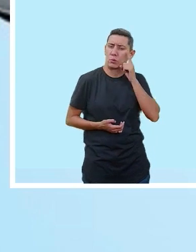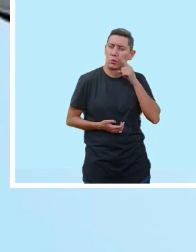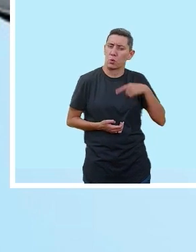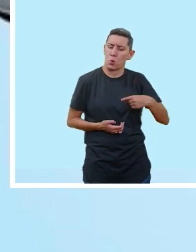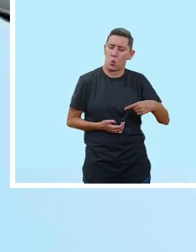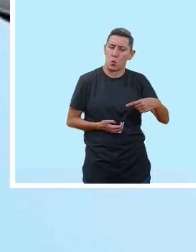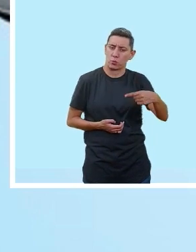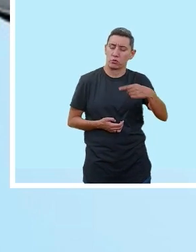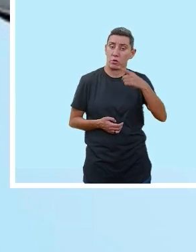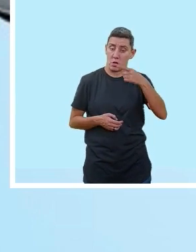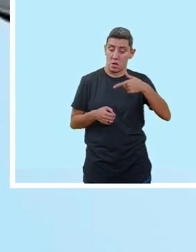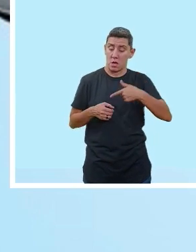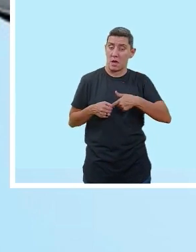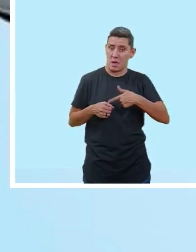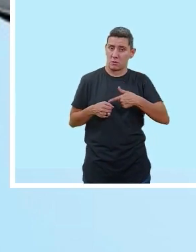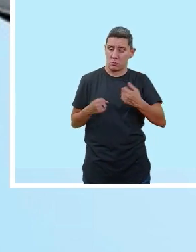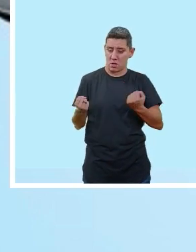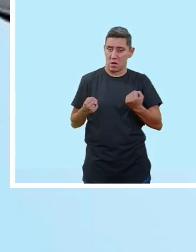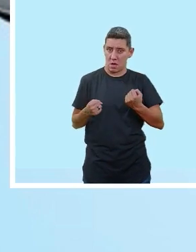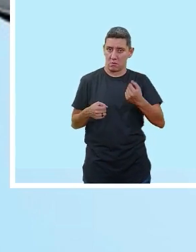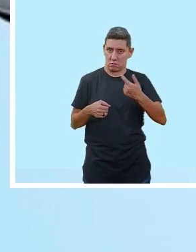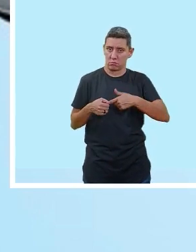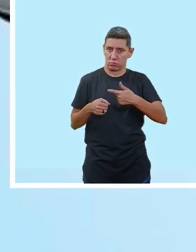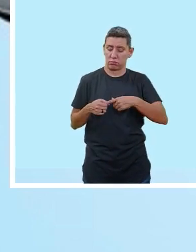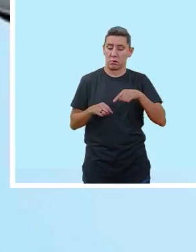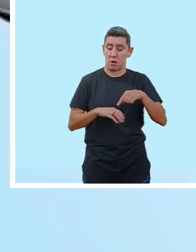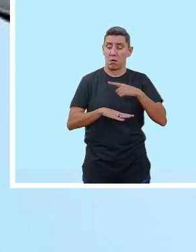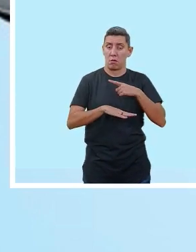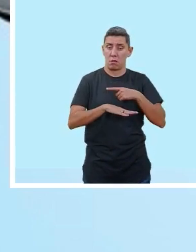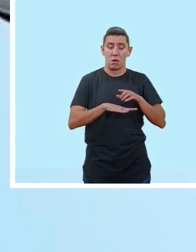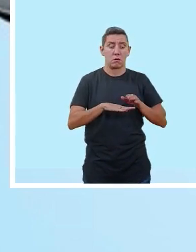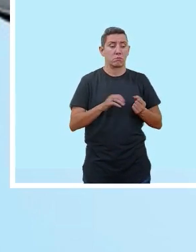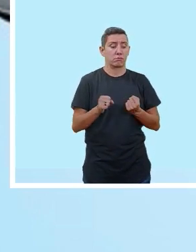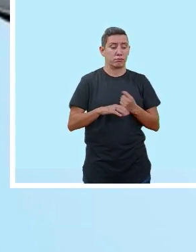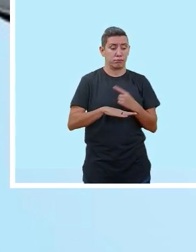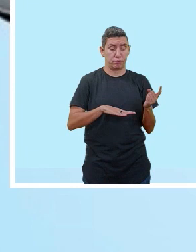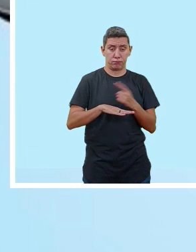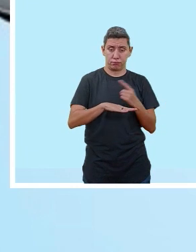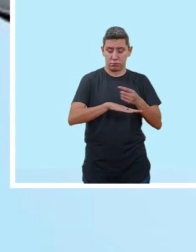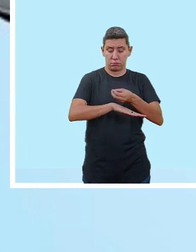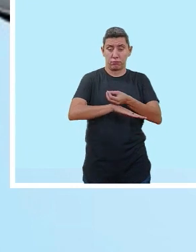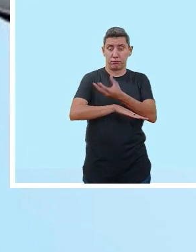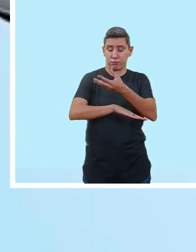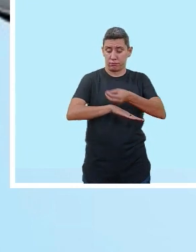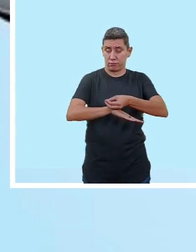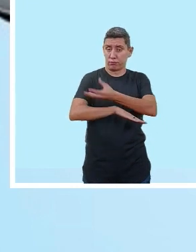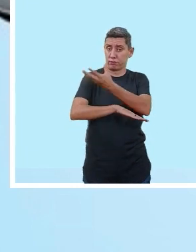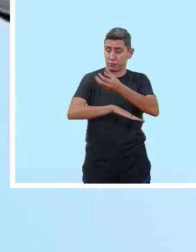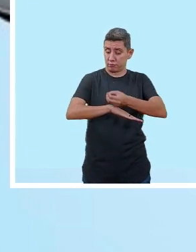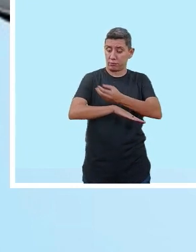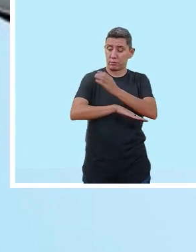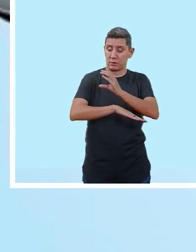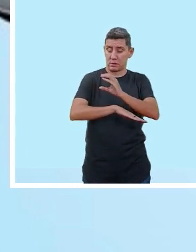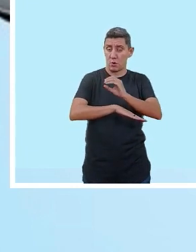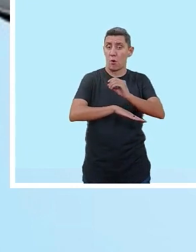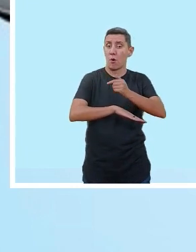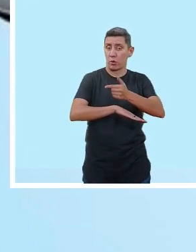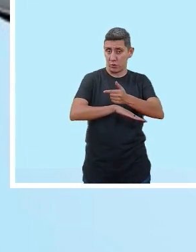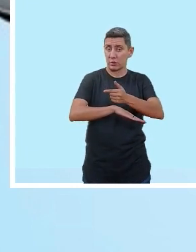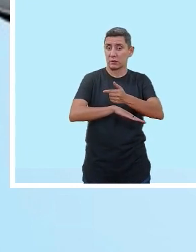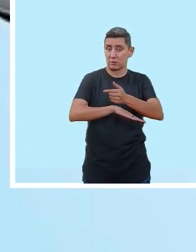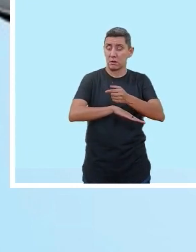automóvel, ela gera dióxido de carbono, além de outros gases, tá? E esses gases todos eles